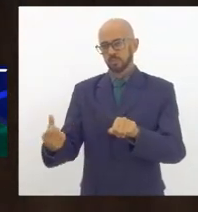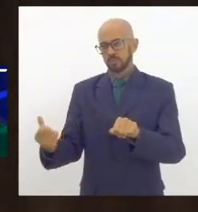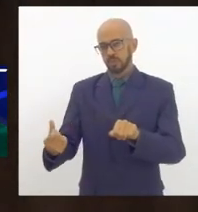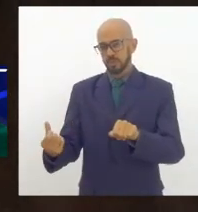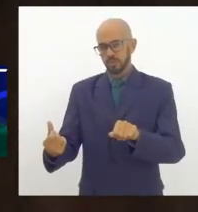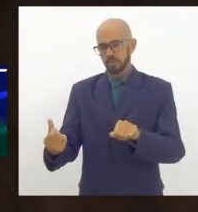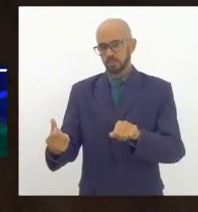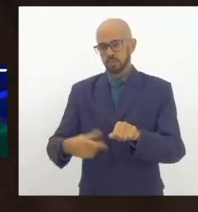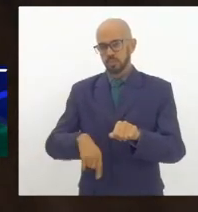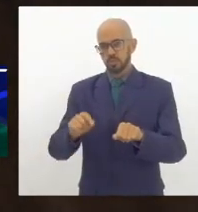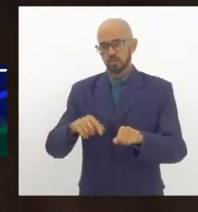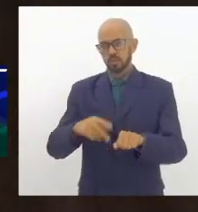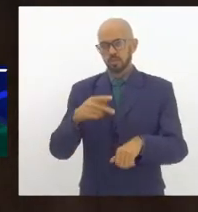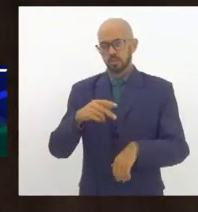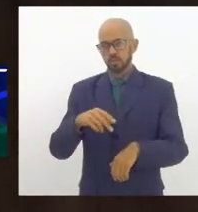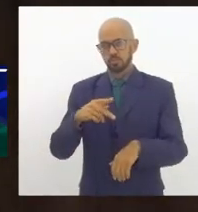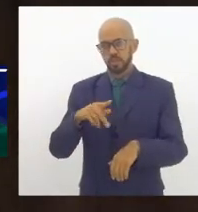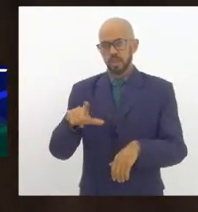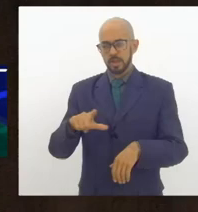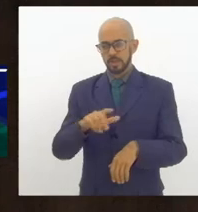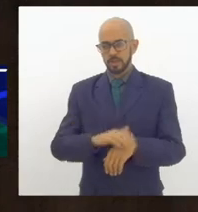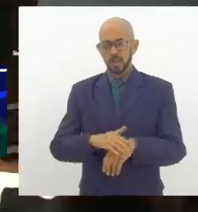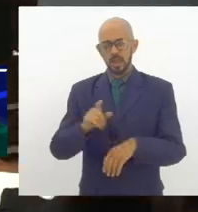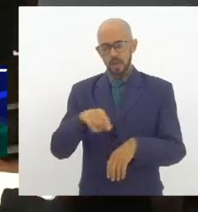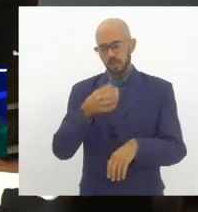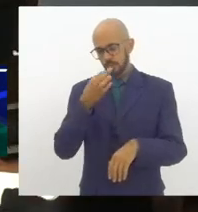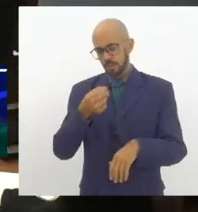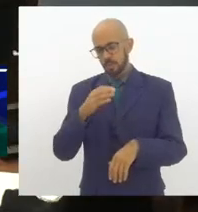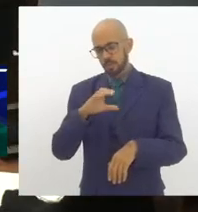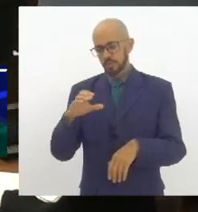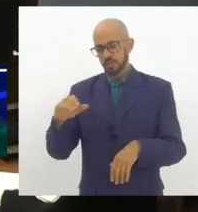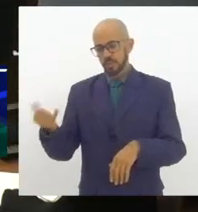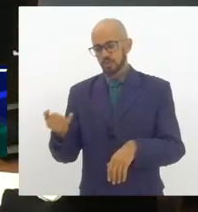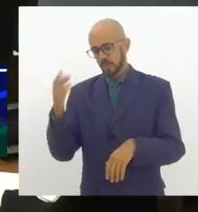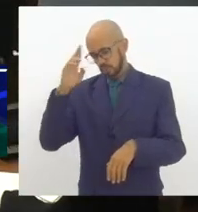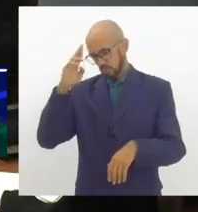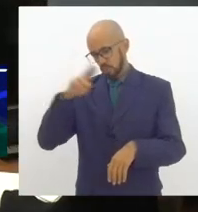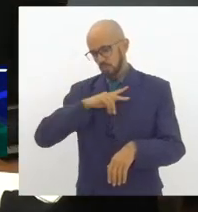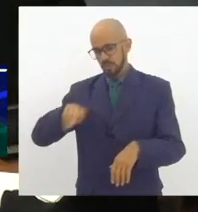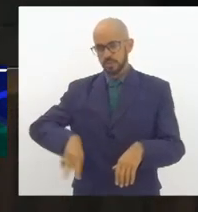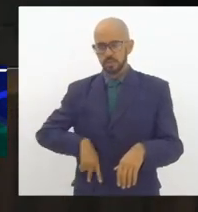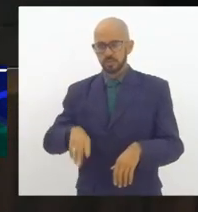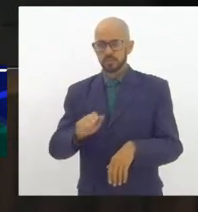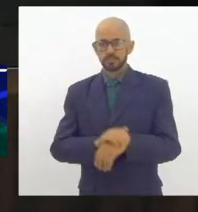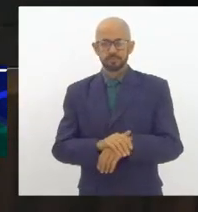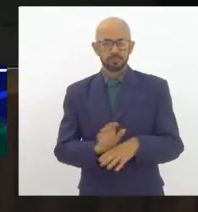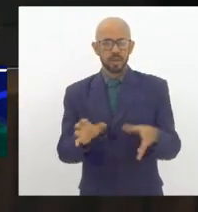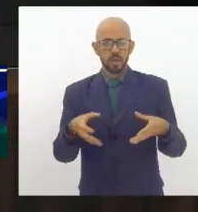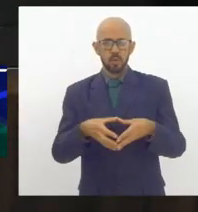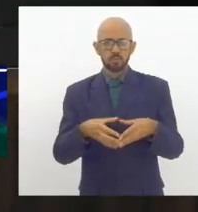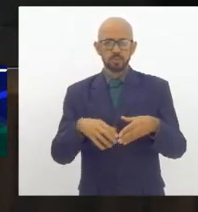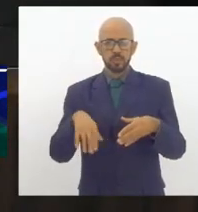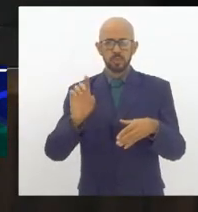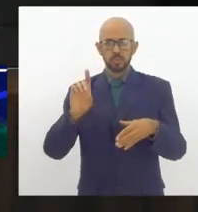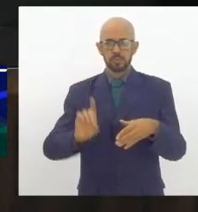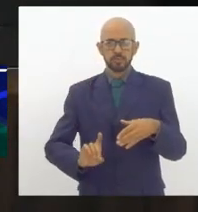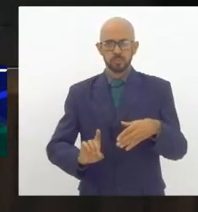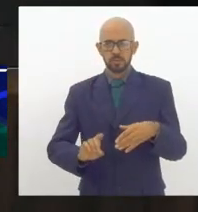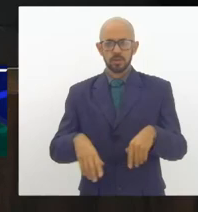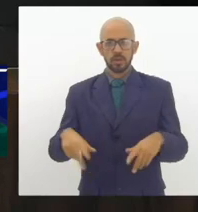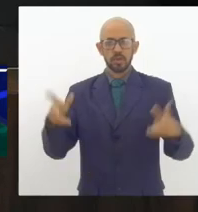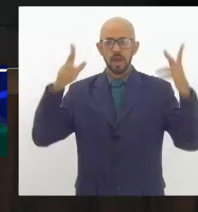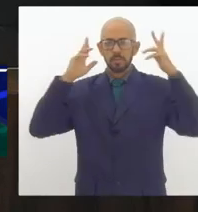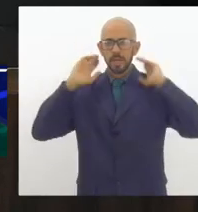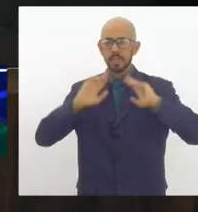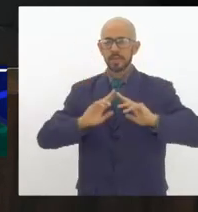de presente para ele é o parecer encher Presidente senhor presidente pela comissão da pessoa com deficiência Deputado Marcelo